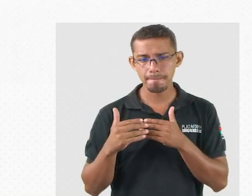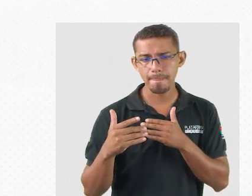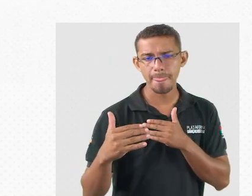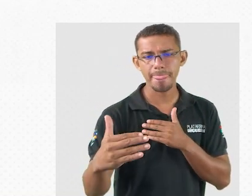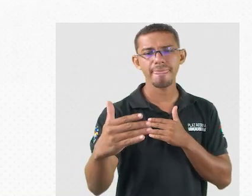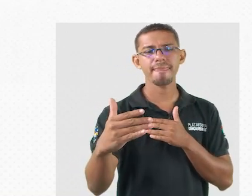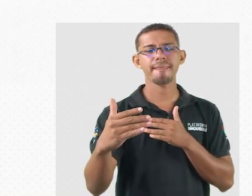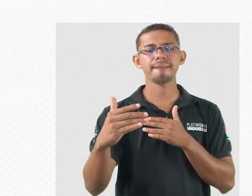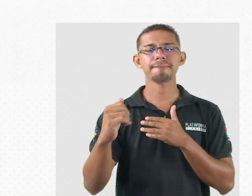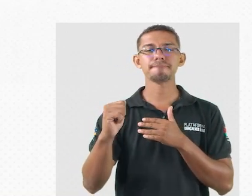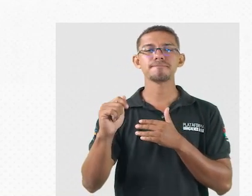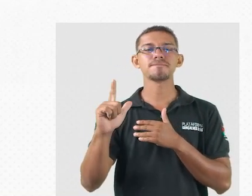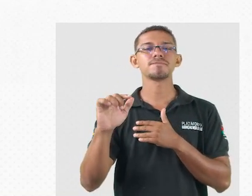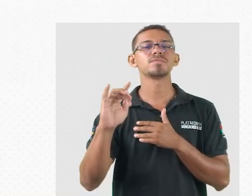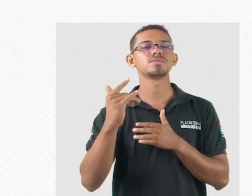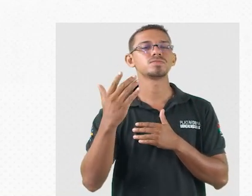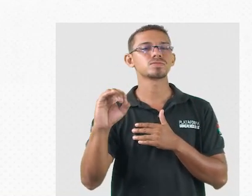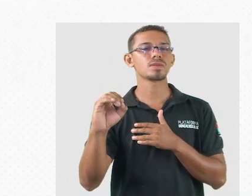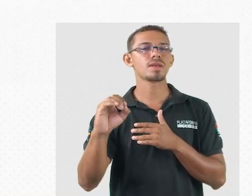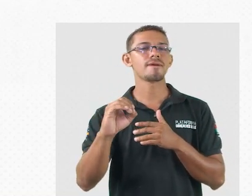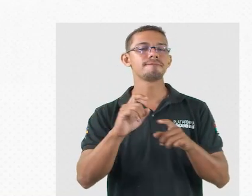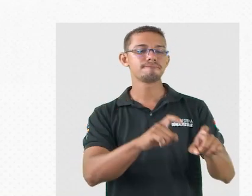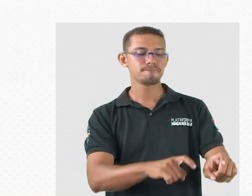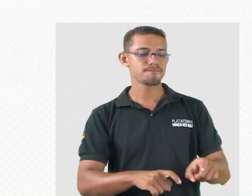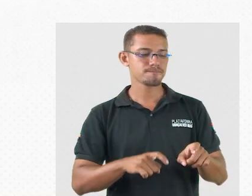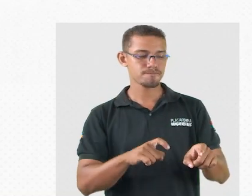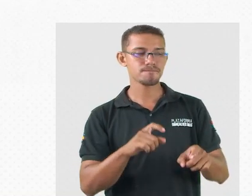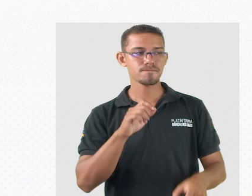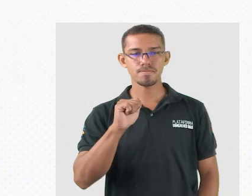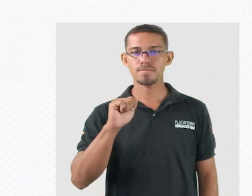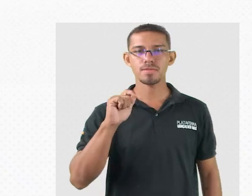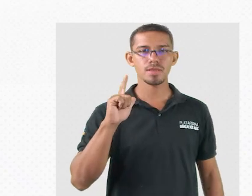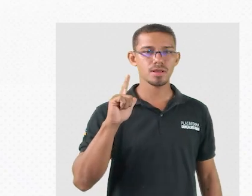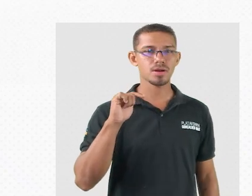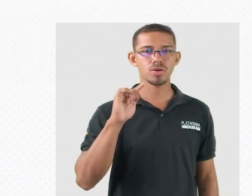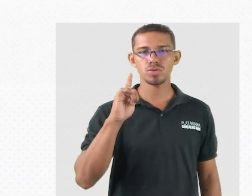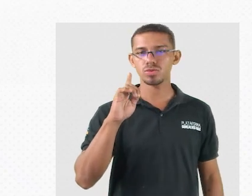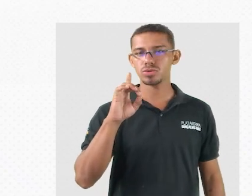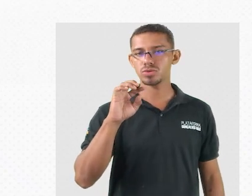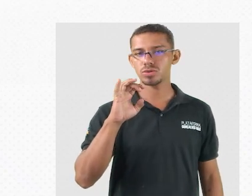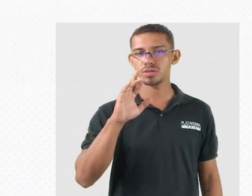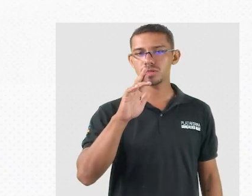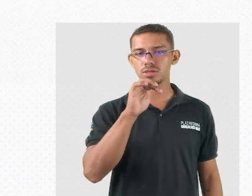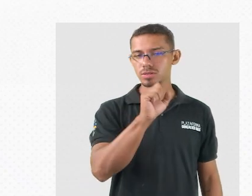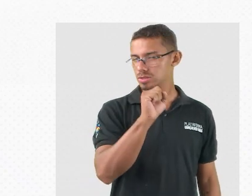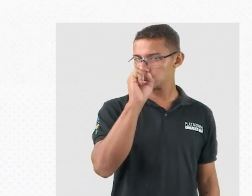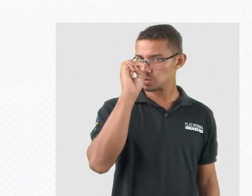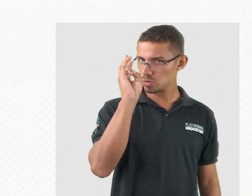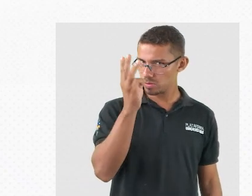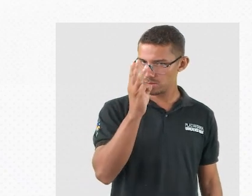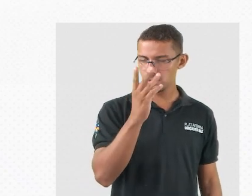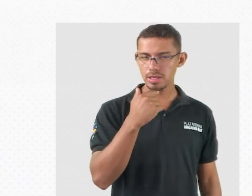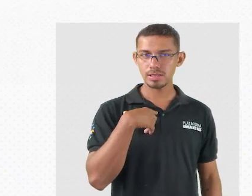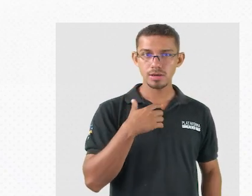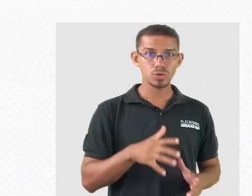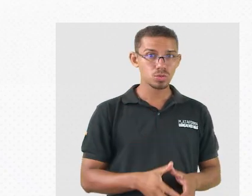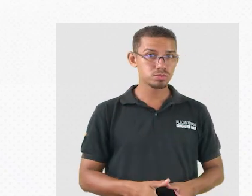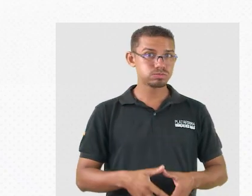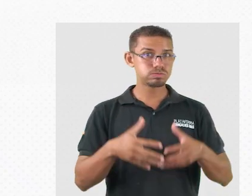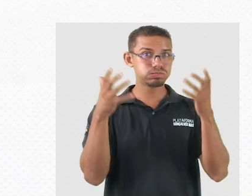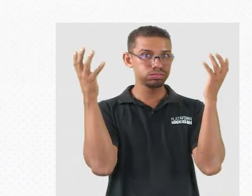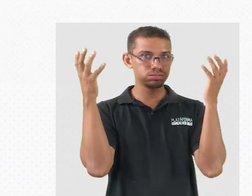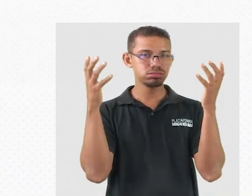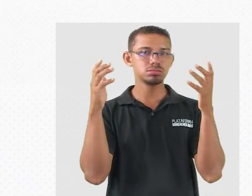o algodão, e aí você tem as várias fazendas de algodoeiras aqui no estado do Maranhão, né, inclusive um surto, né,